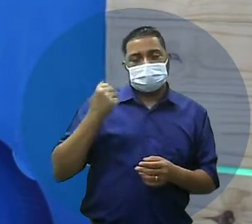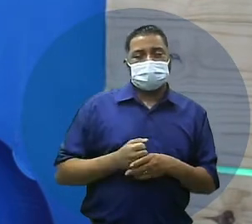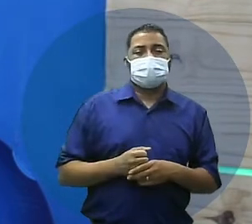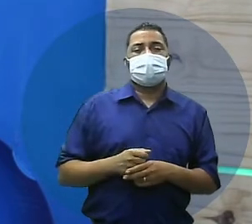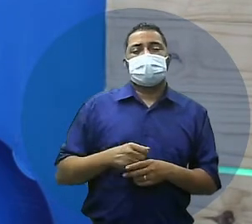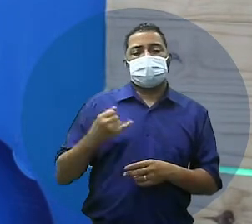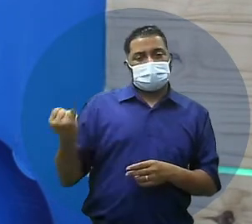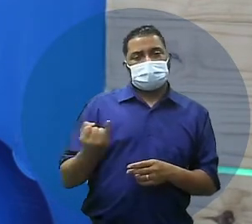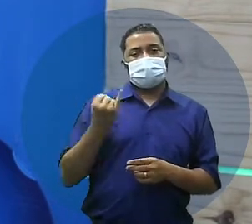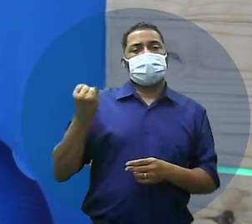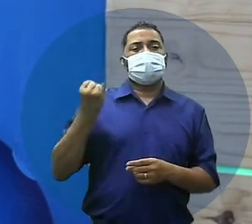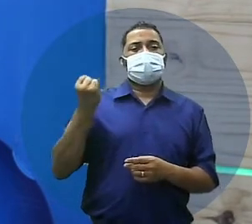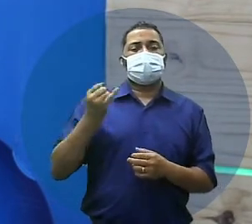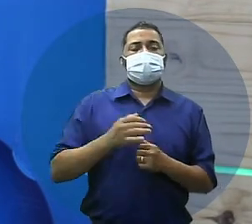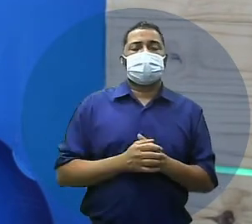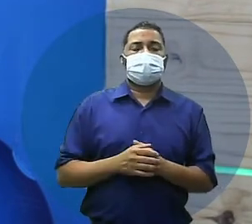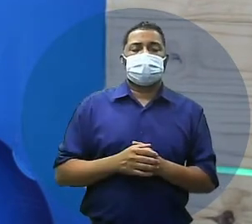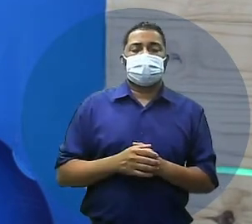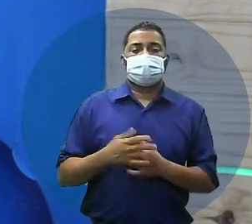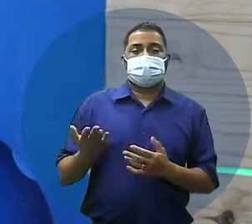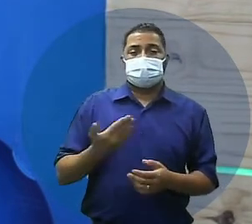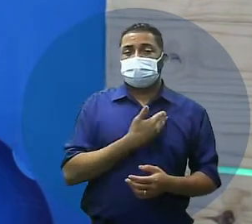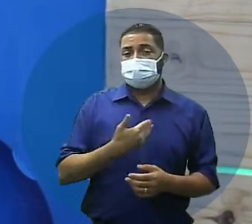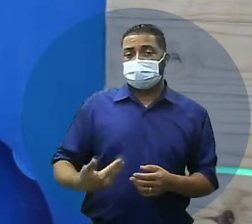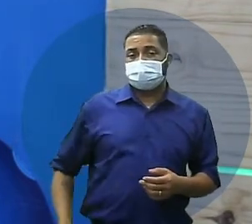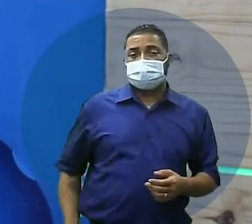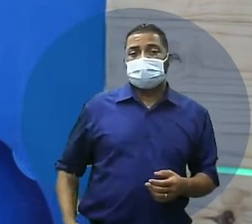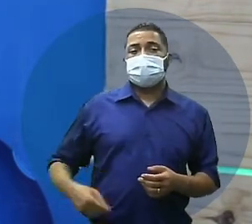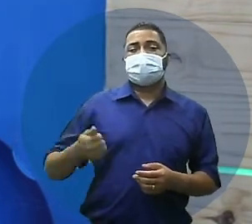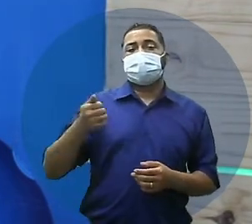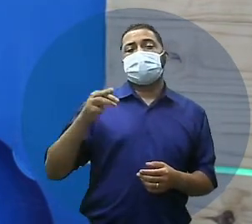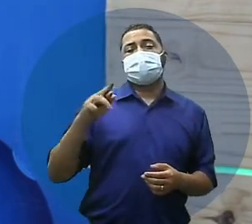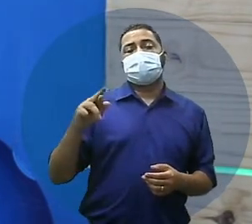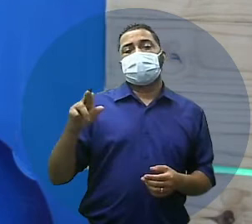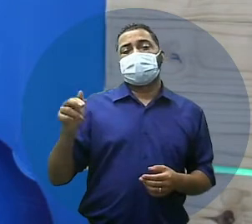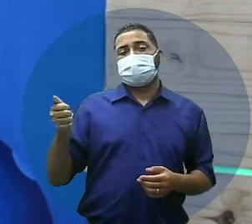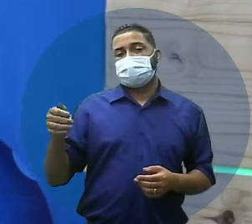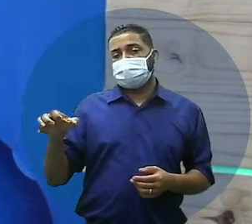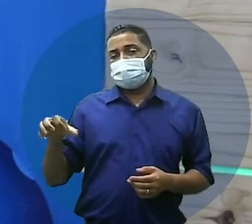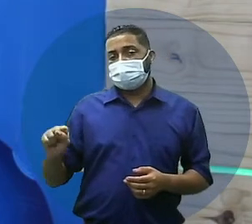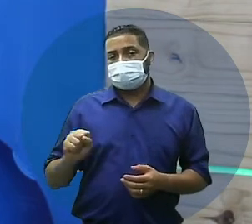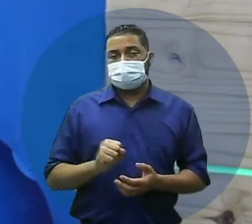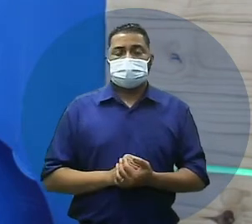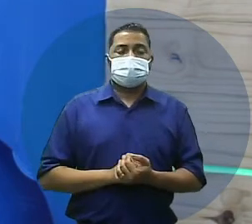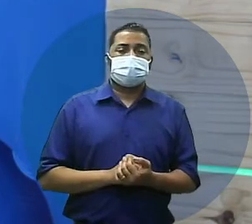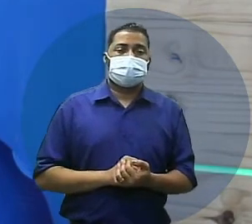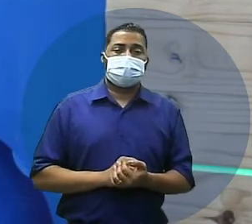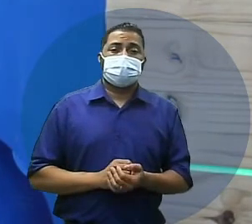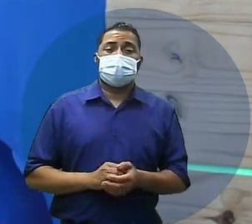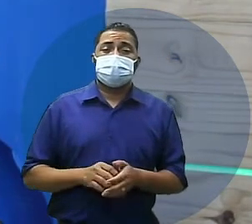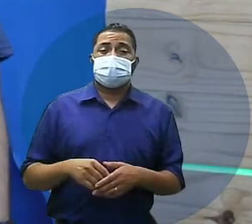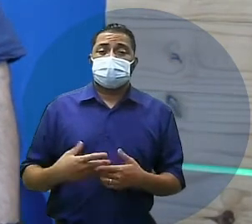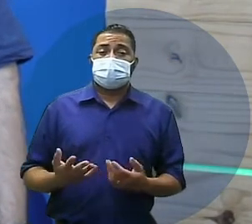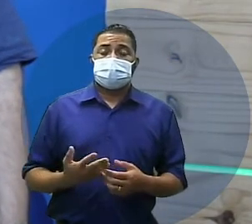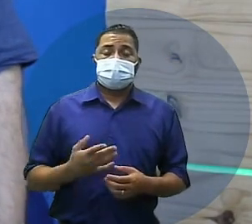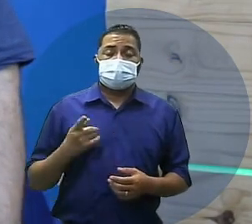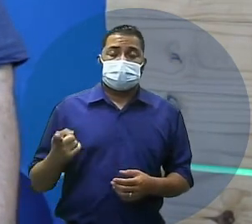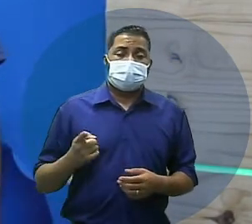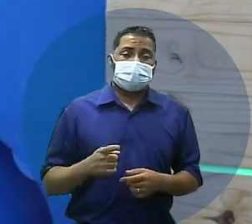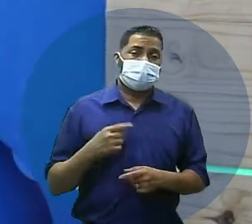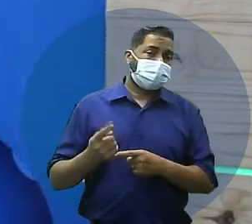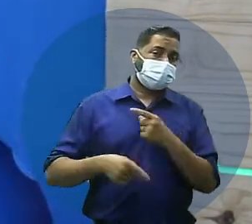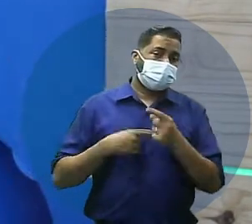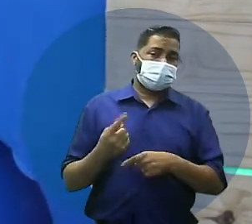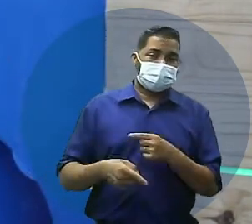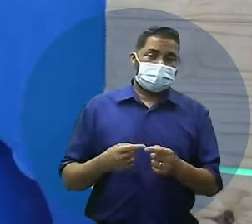figura importantíssima do então governador Miguel Arraes de Alencar, tá bem? Ele,